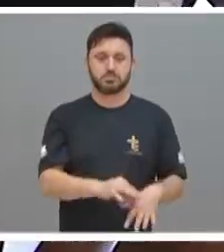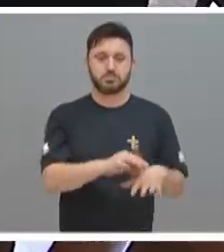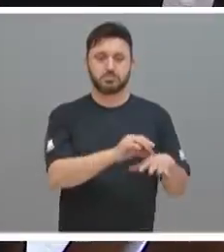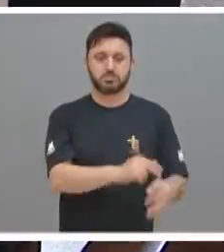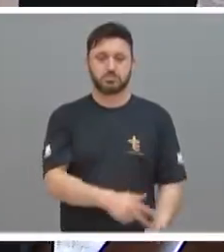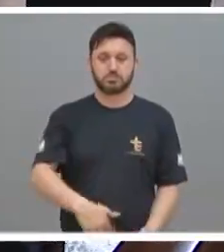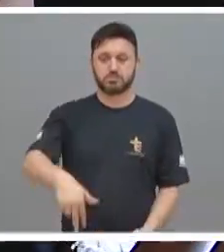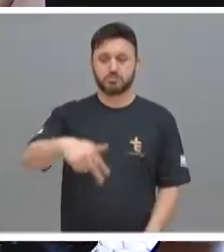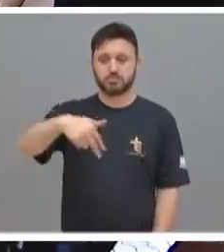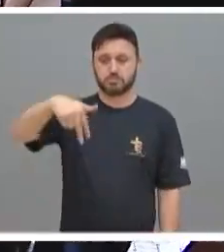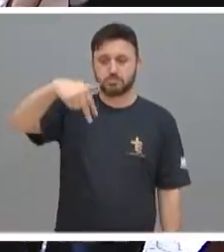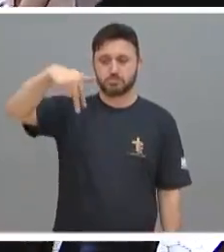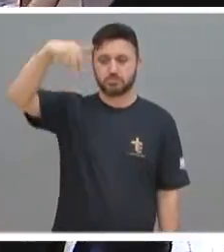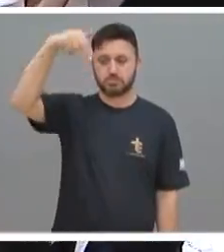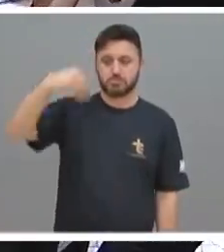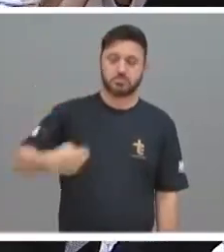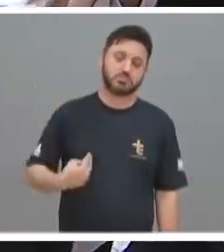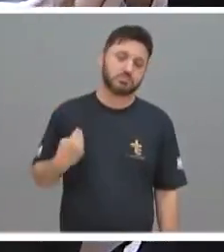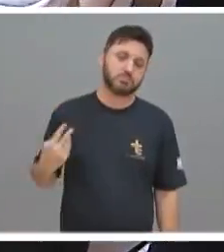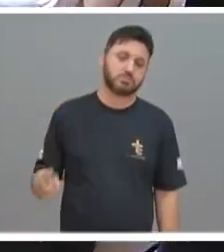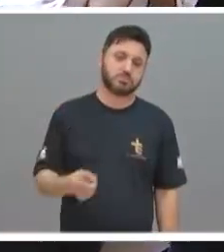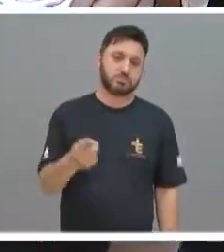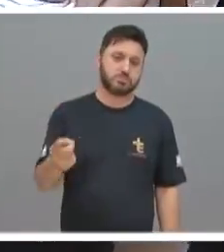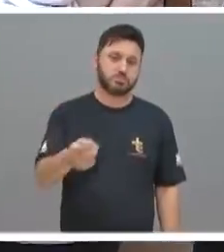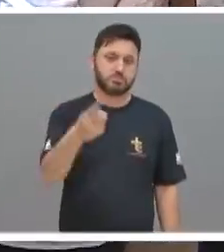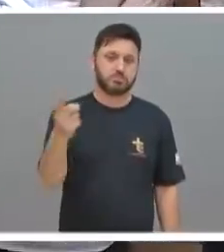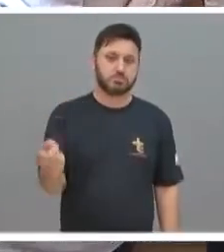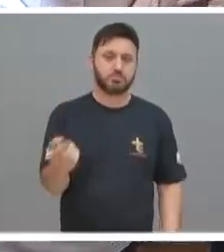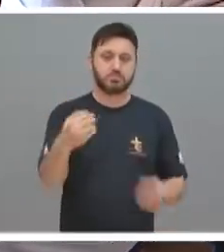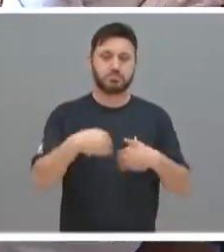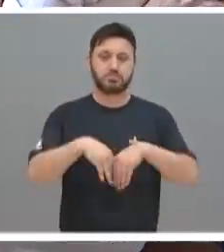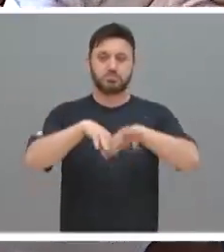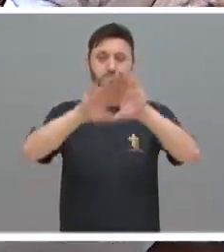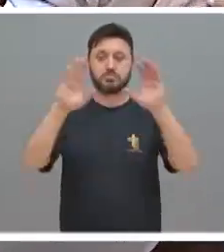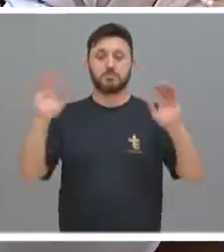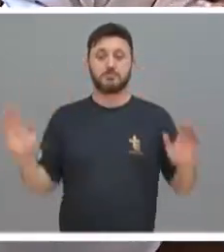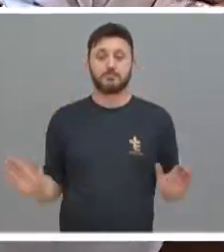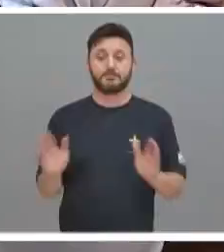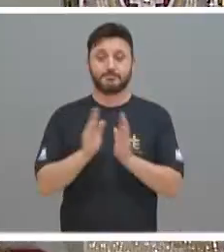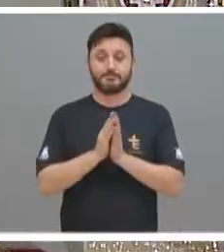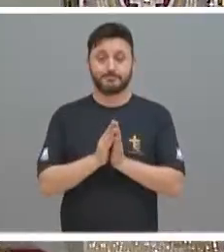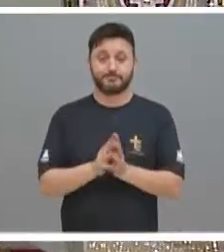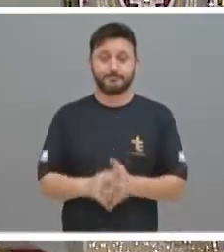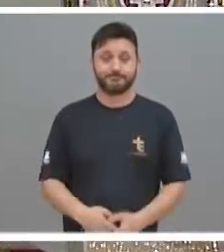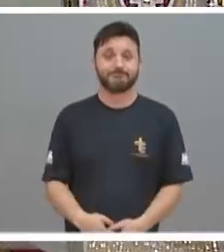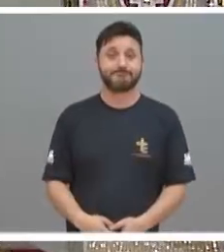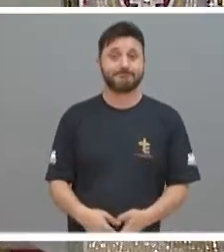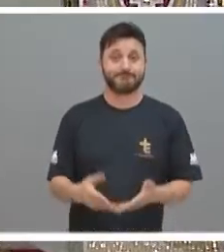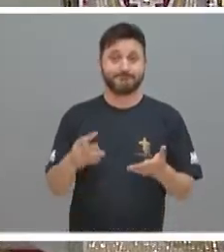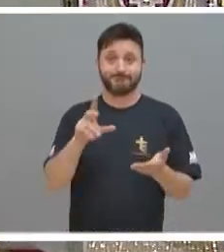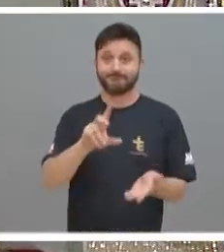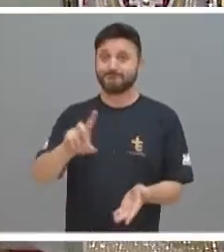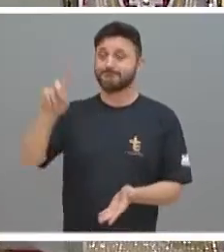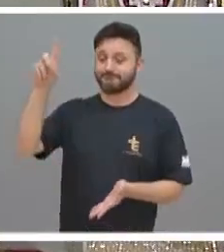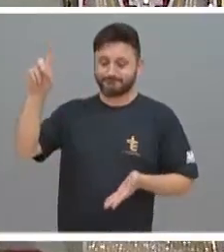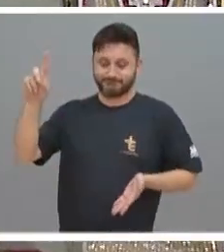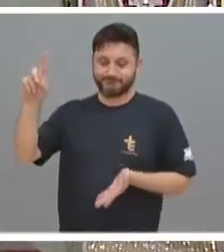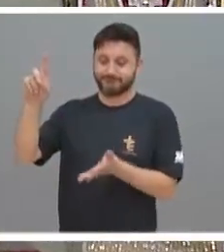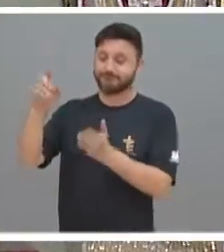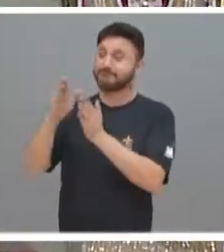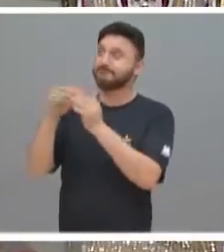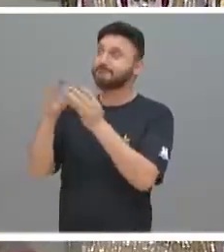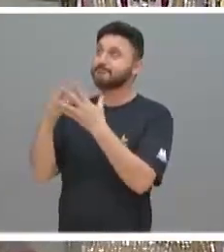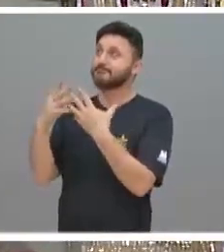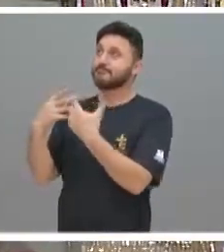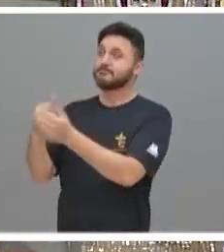na ressurreição da carne, na vida eterna. Amém. Elevemos a Deus as nossas preces,